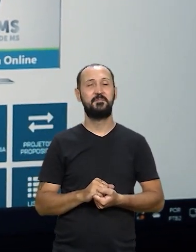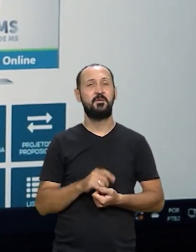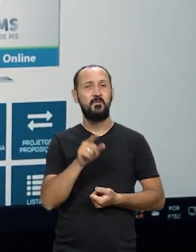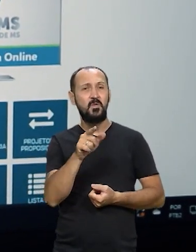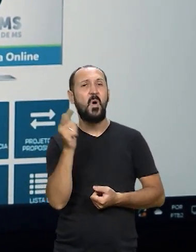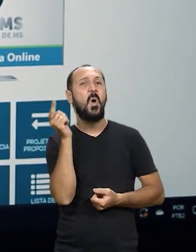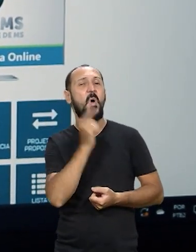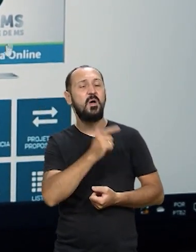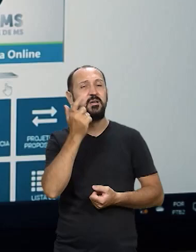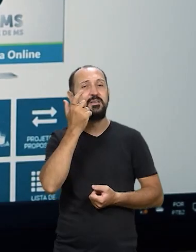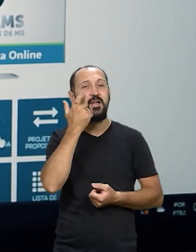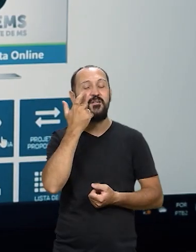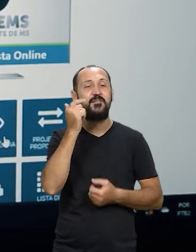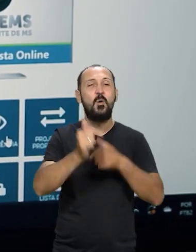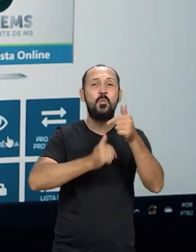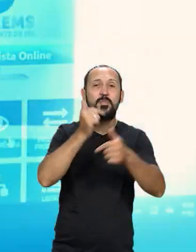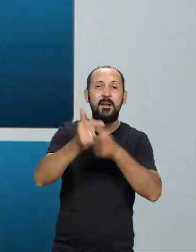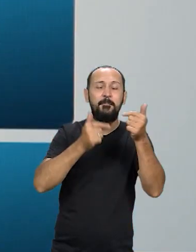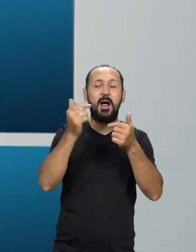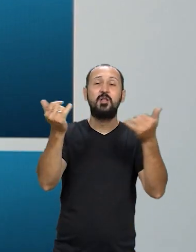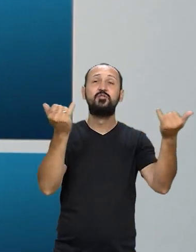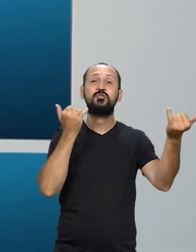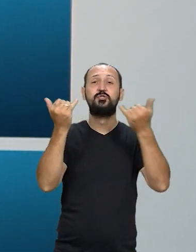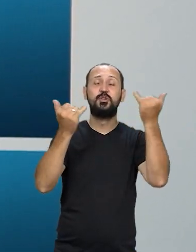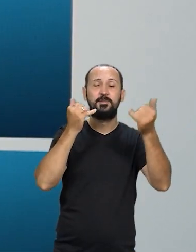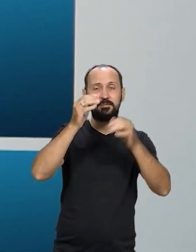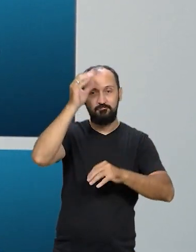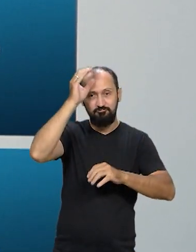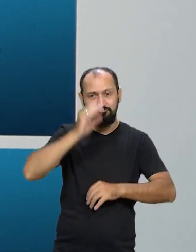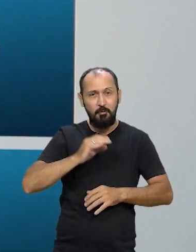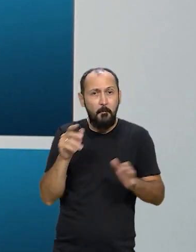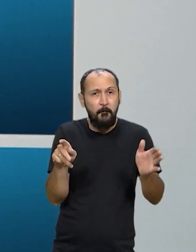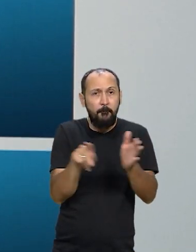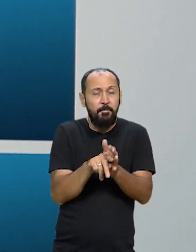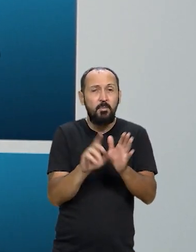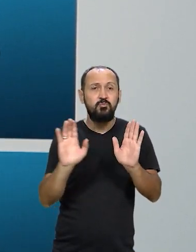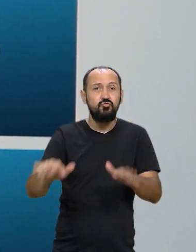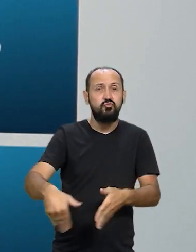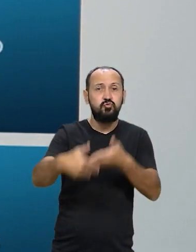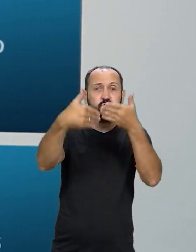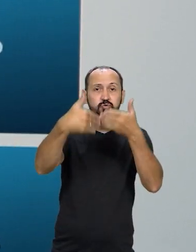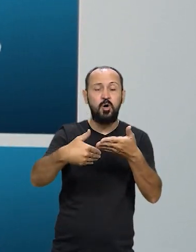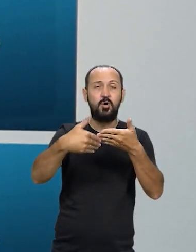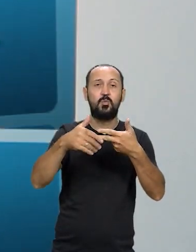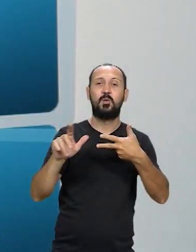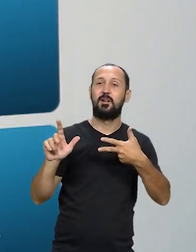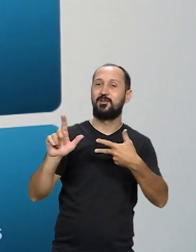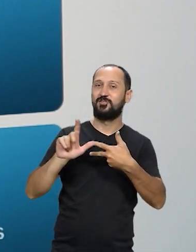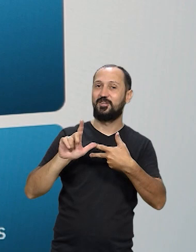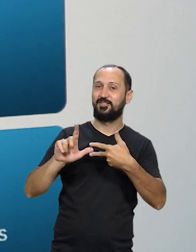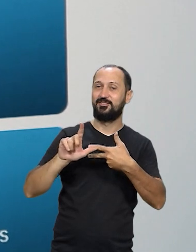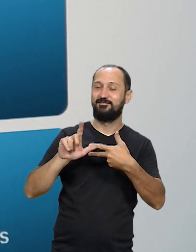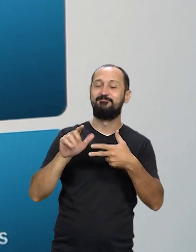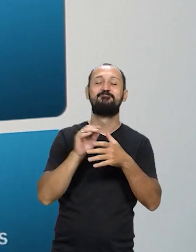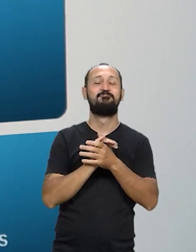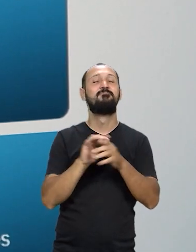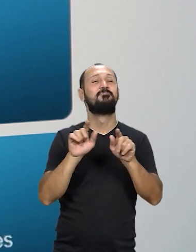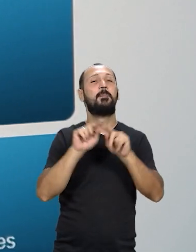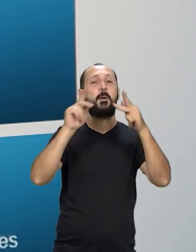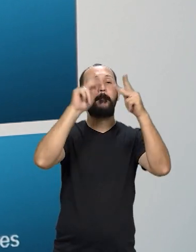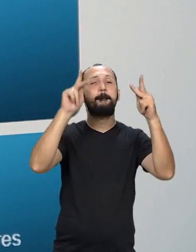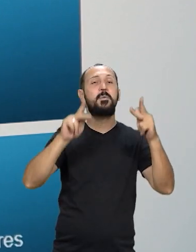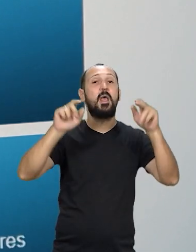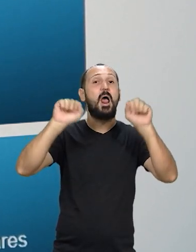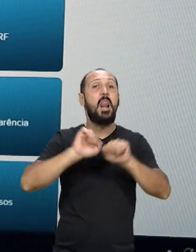www.al.ms.gov.br, você acessa o Serviço de Informação ao Cidadão, um canal direto com o Poder Legislativo, e também o Portal